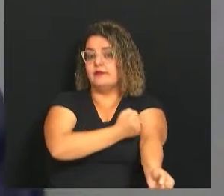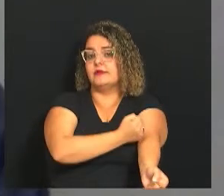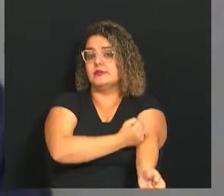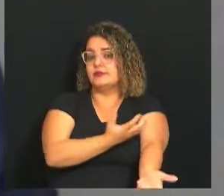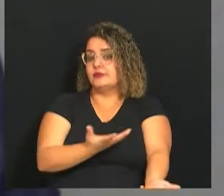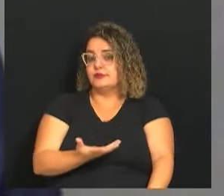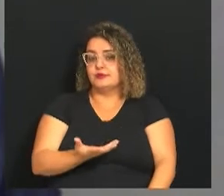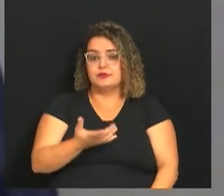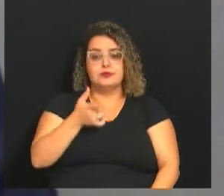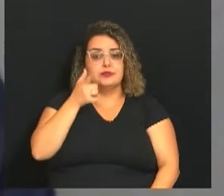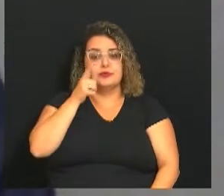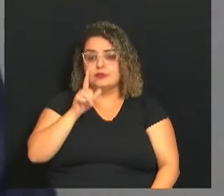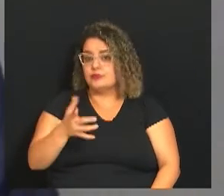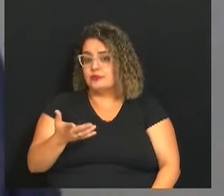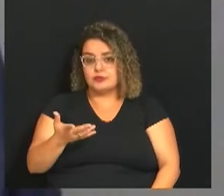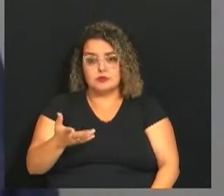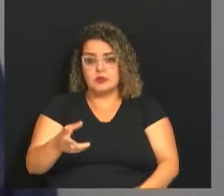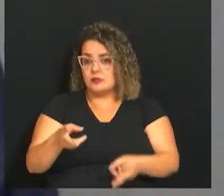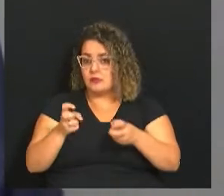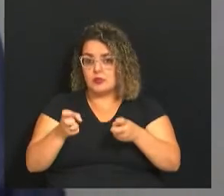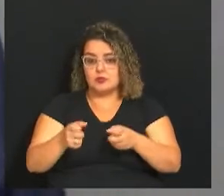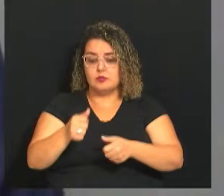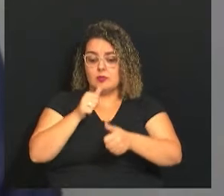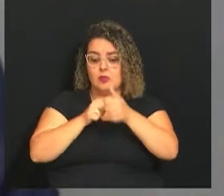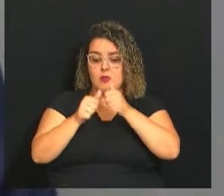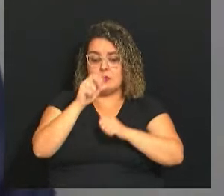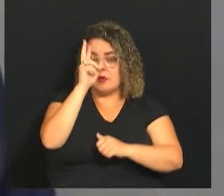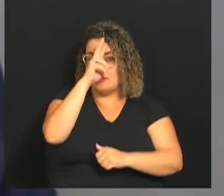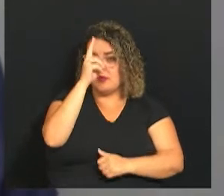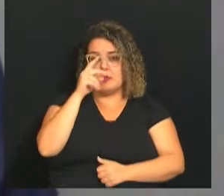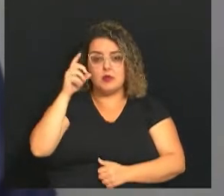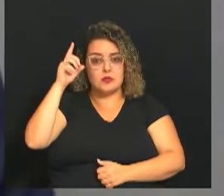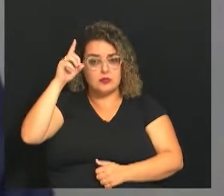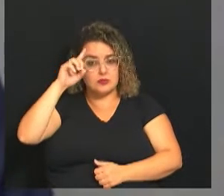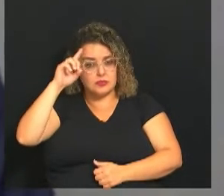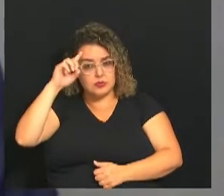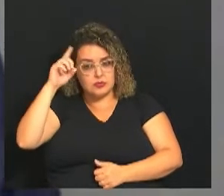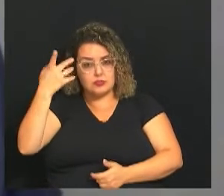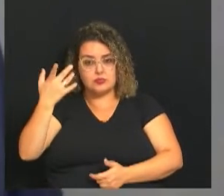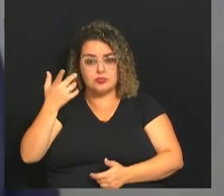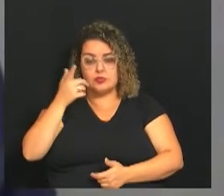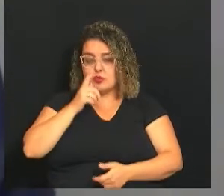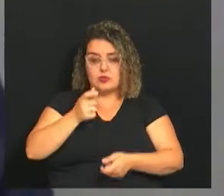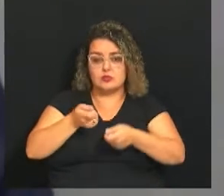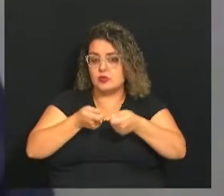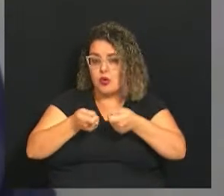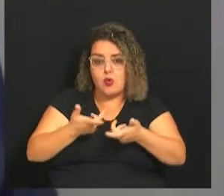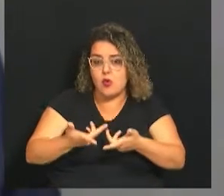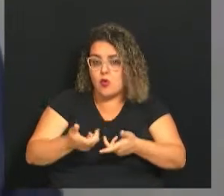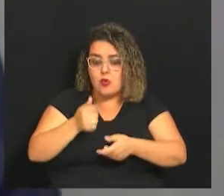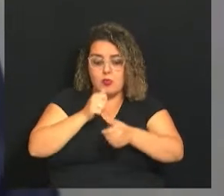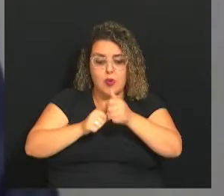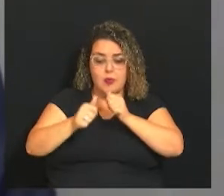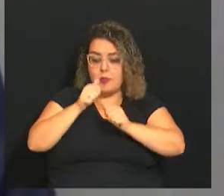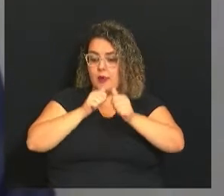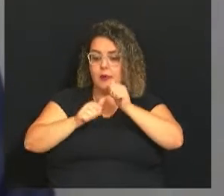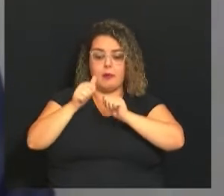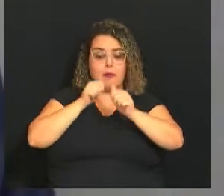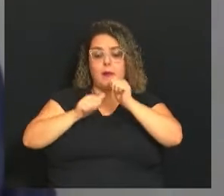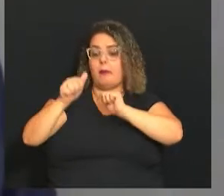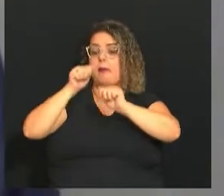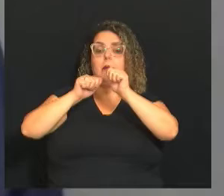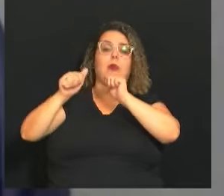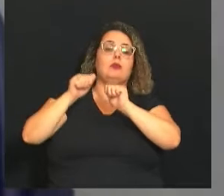pessoa consome álcool diariamente e não consegue controlar o consumo, mas não se apresenta naquele estado